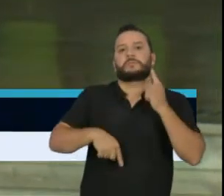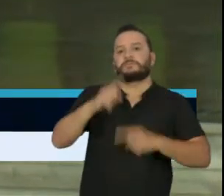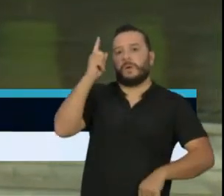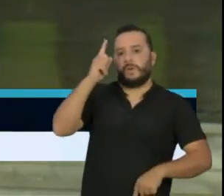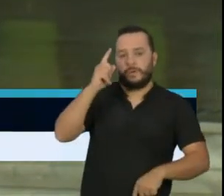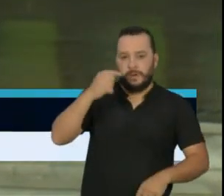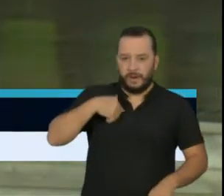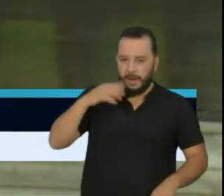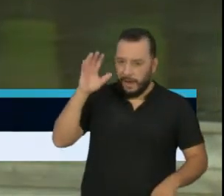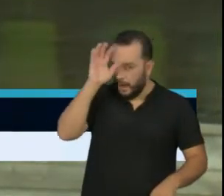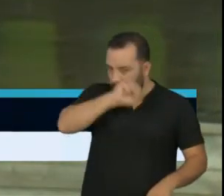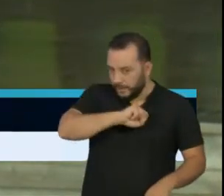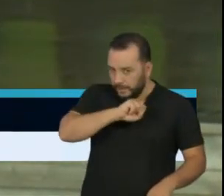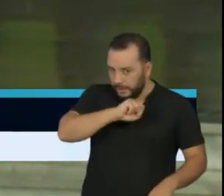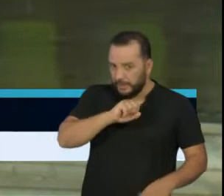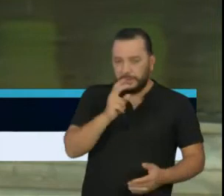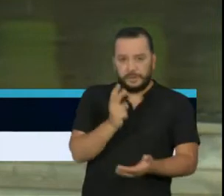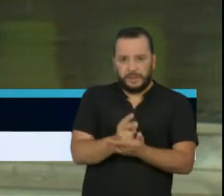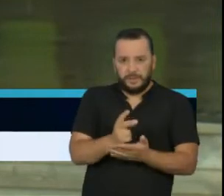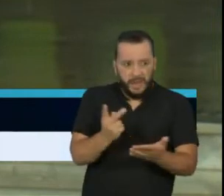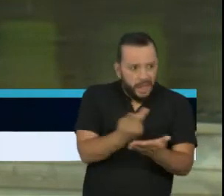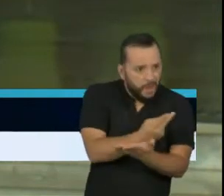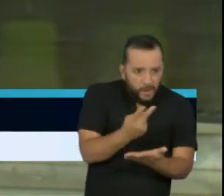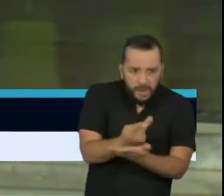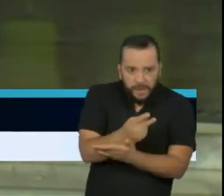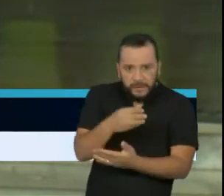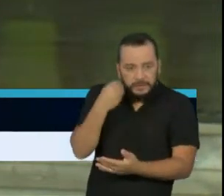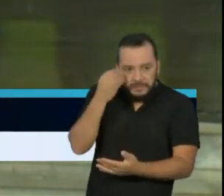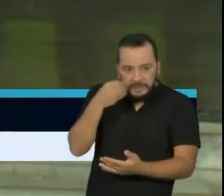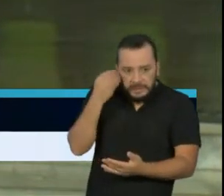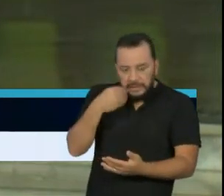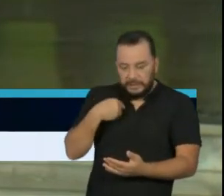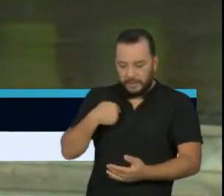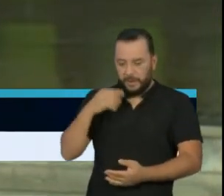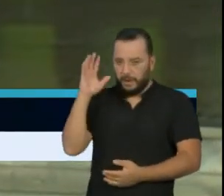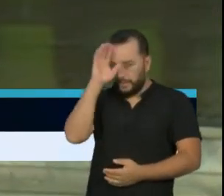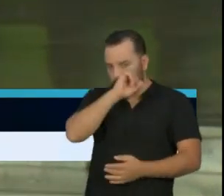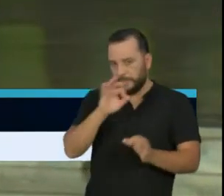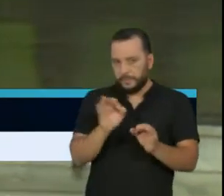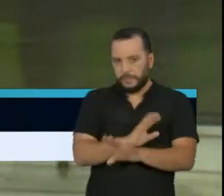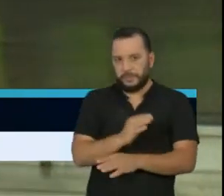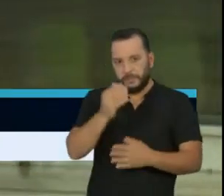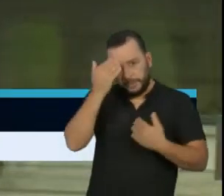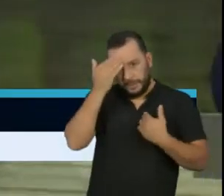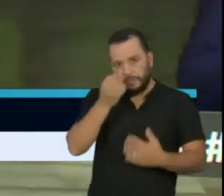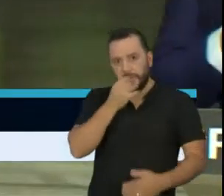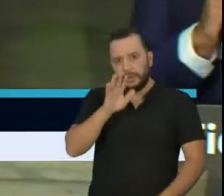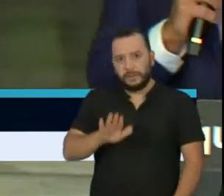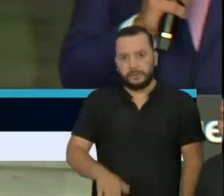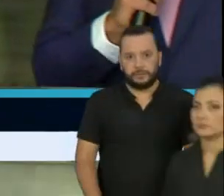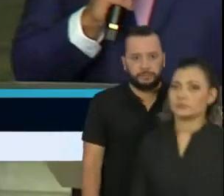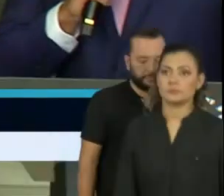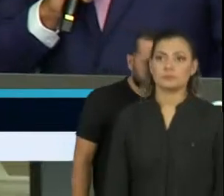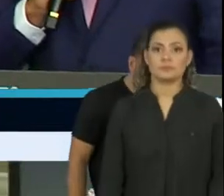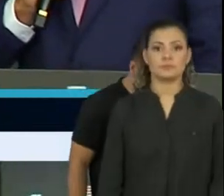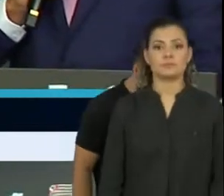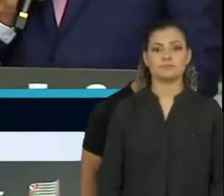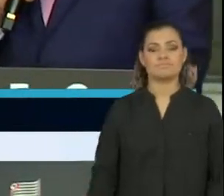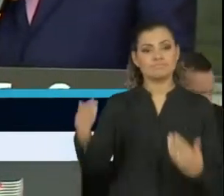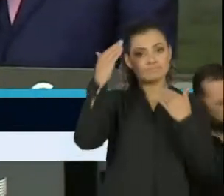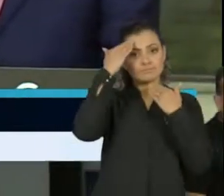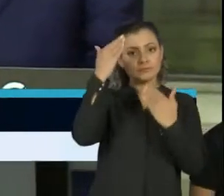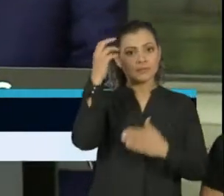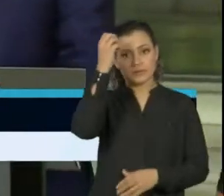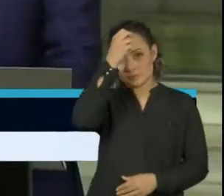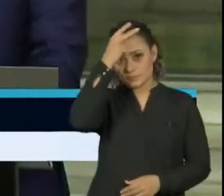vendo e aprendendo com os erros cometidos em outras cidades. Muito obrigado, boa tarde a todos. Obrigado, prefeito Bruno Covas.